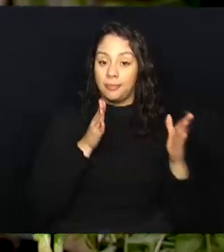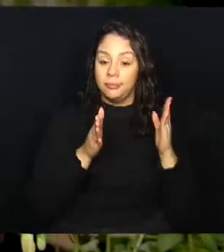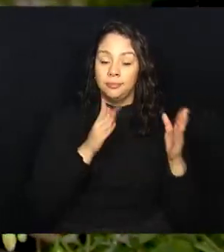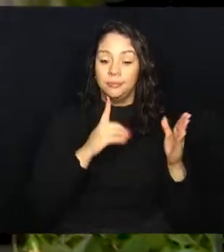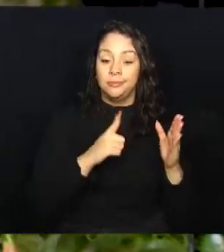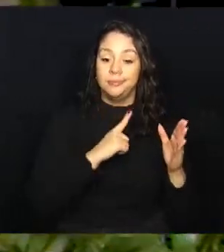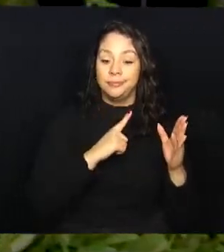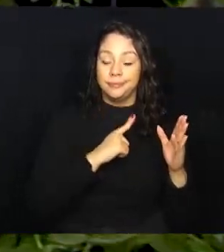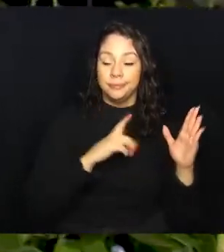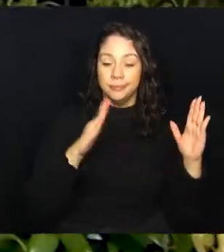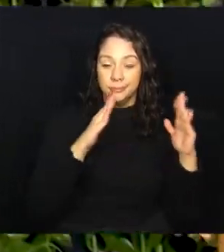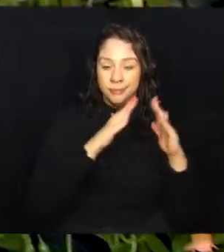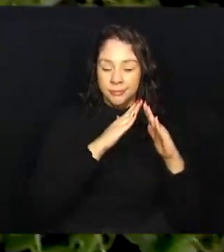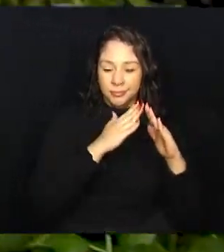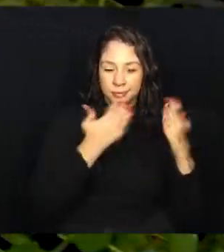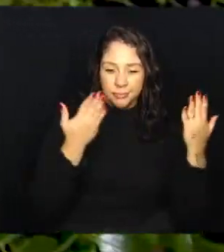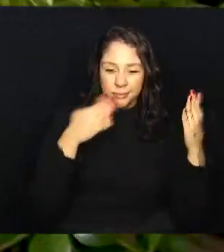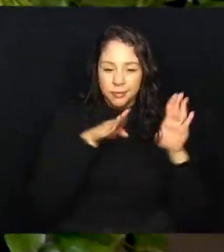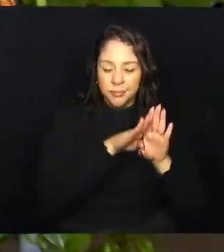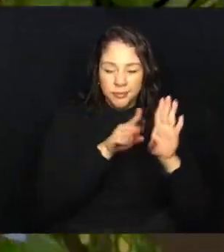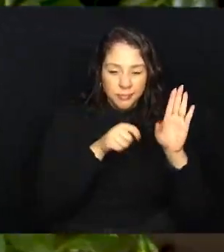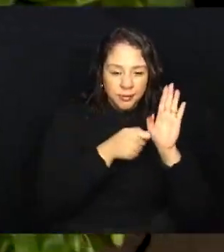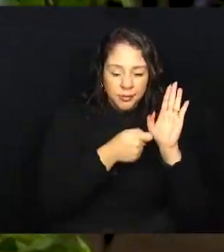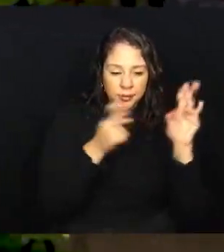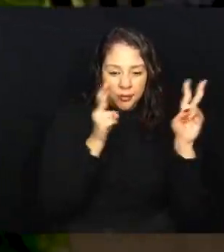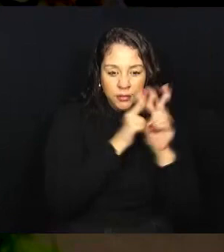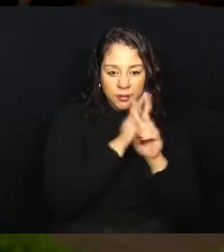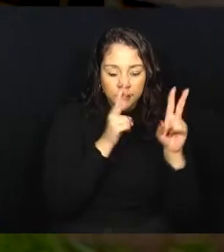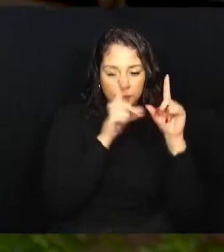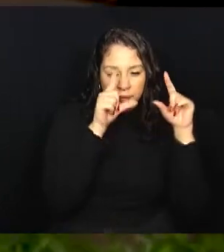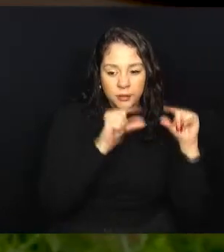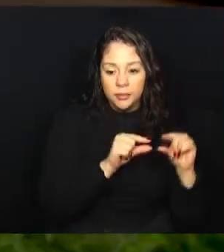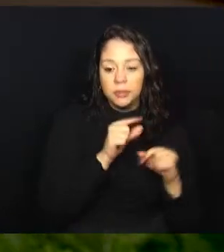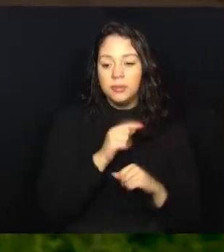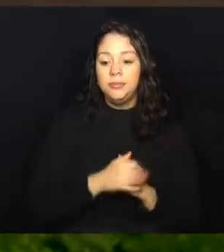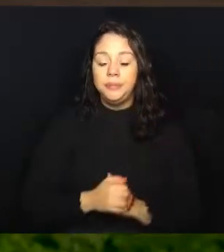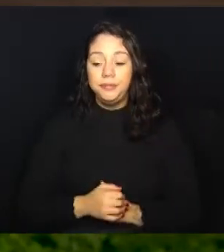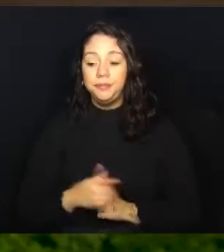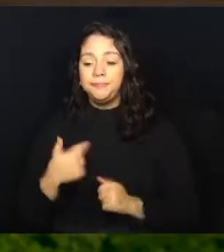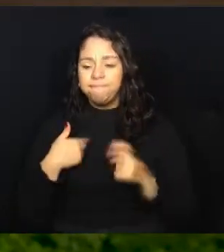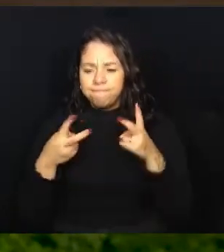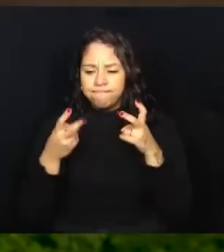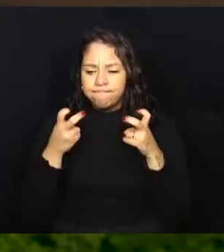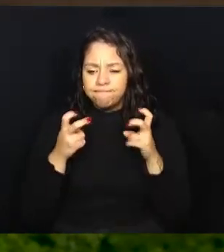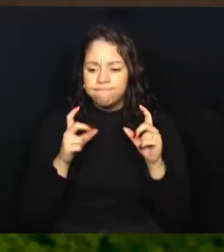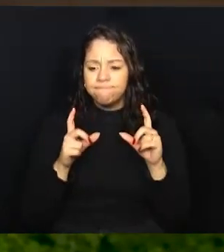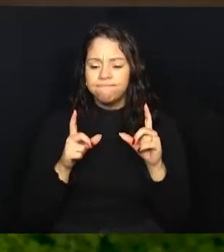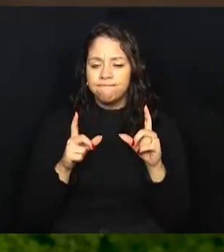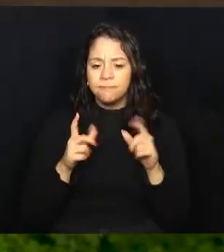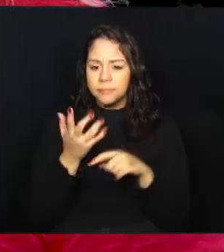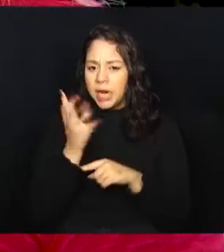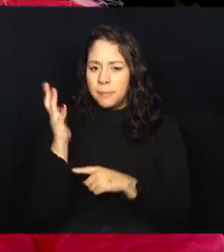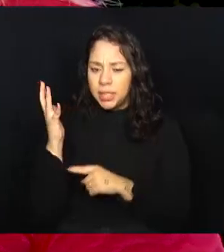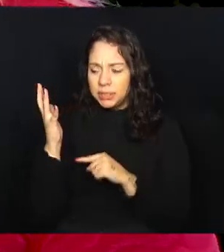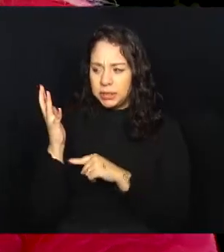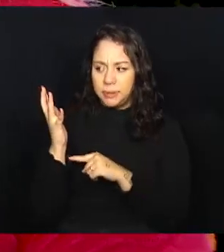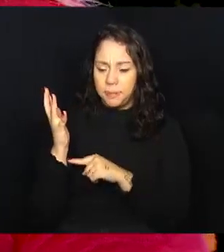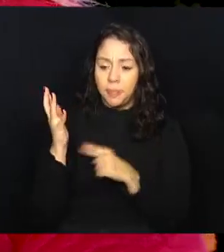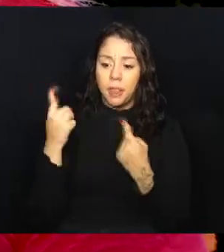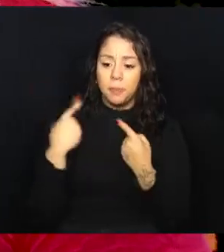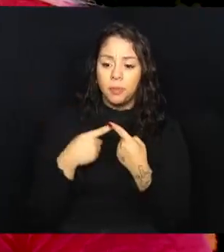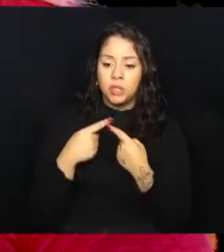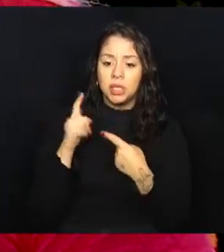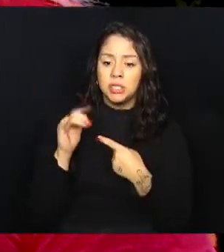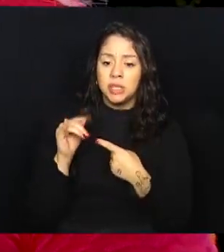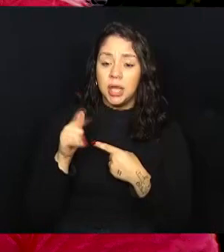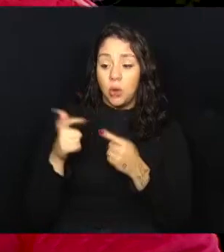merecem atenção, já que nessa época ficamos com a casa mais fechada e com menos ventilação. Observar a